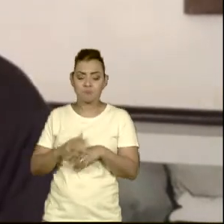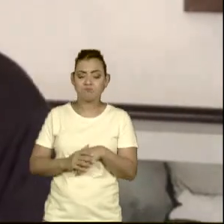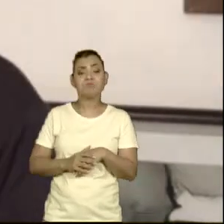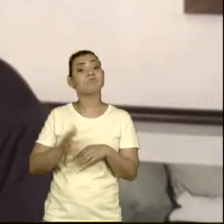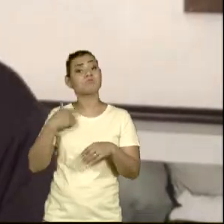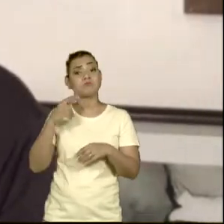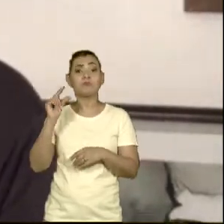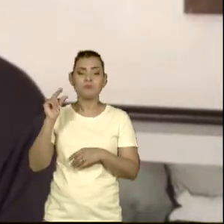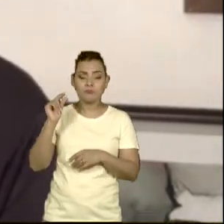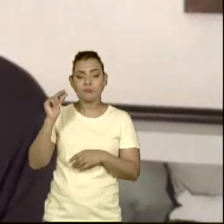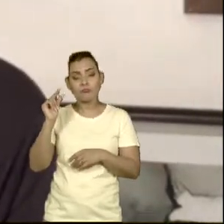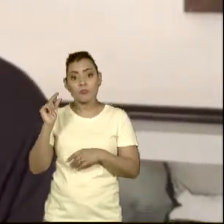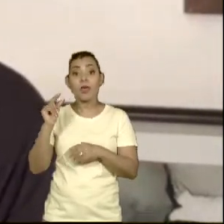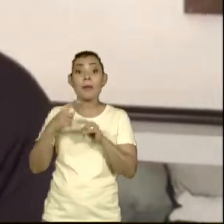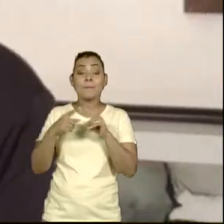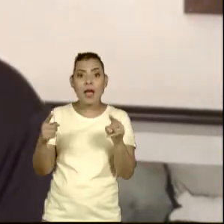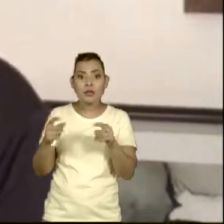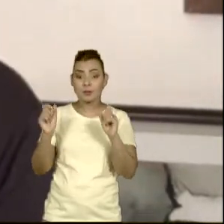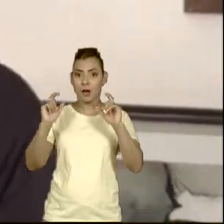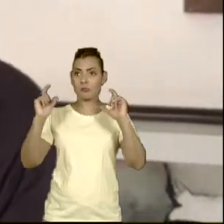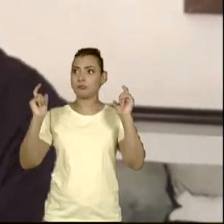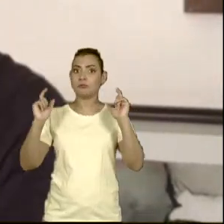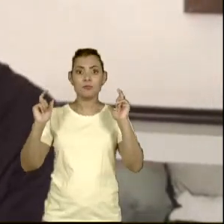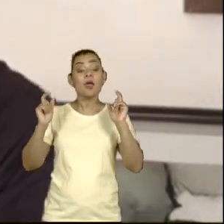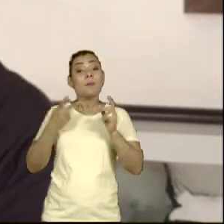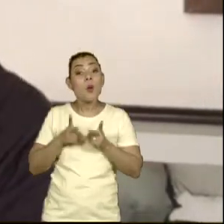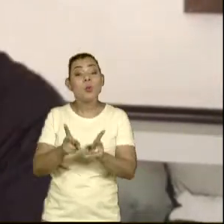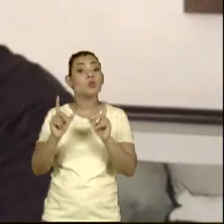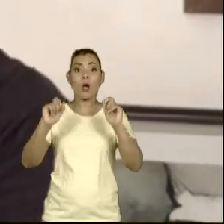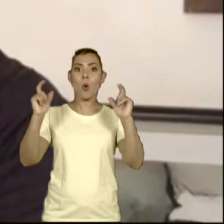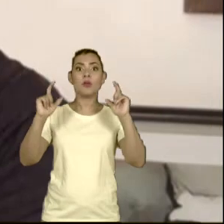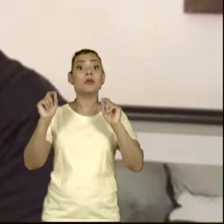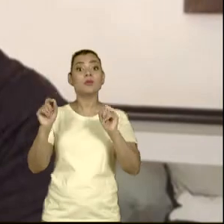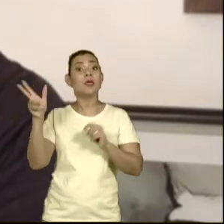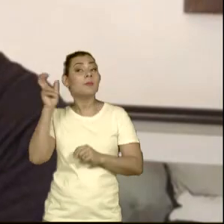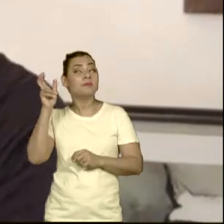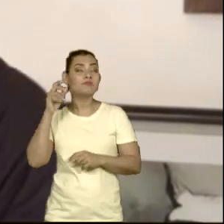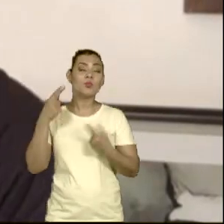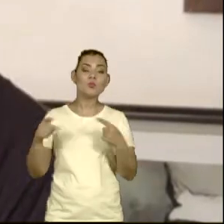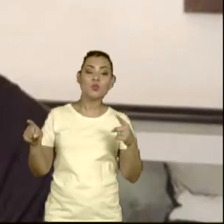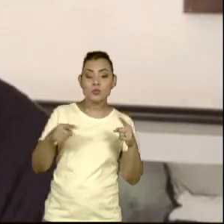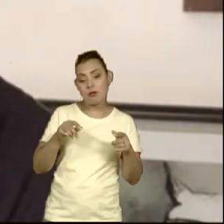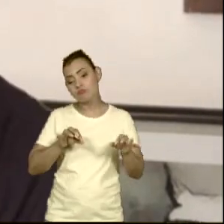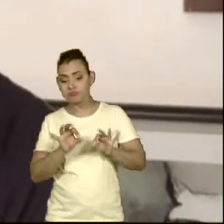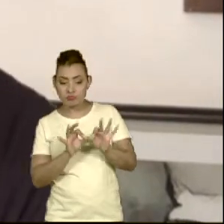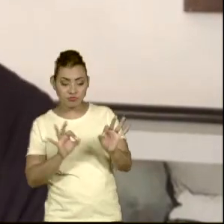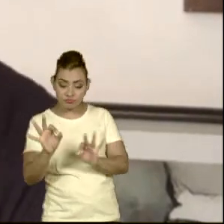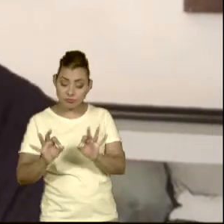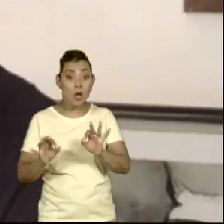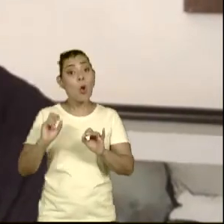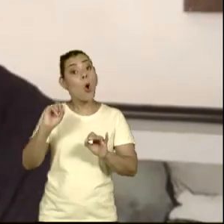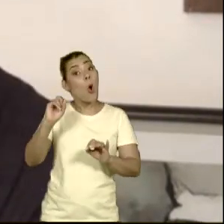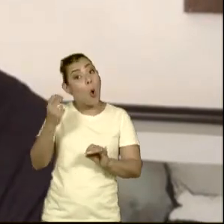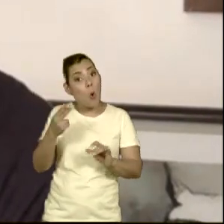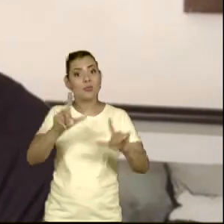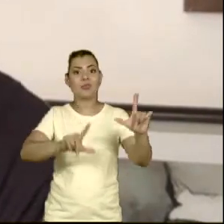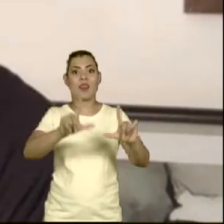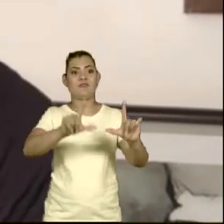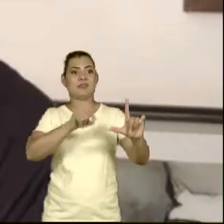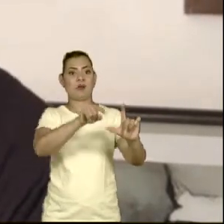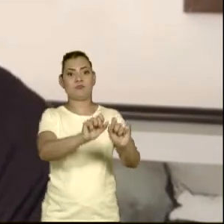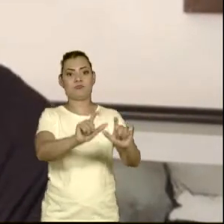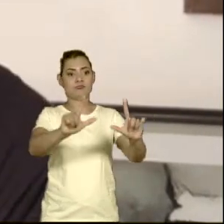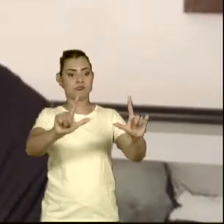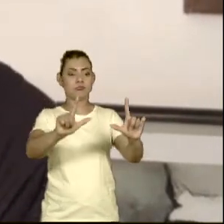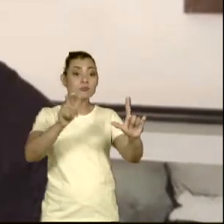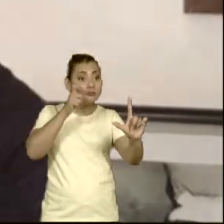tinha sono também, e eu, para me manter acordado, ou eu ouvia música, ou eu deixava a TV ligada. Só